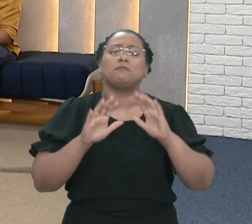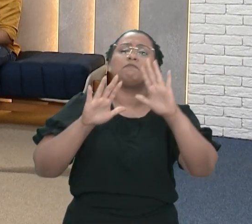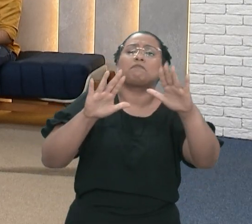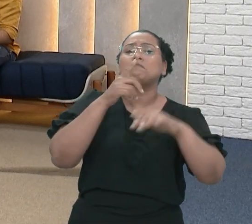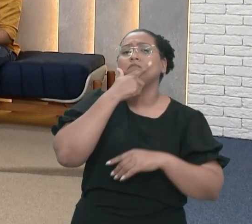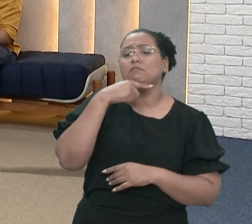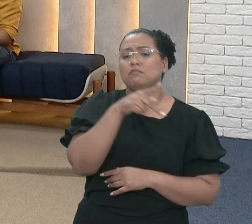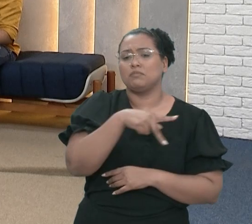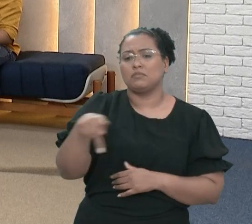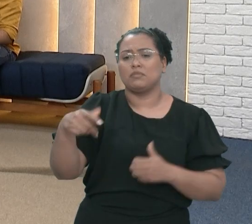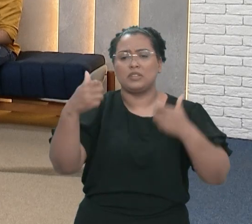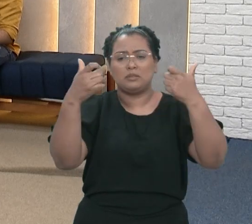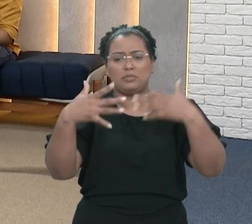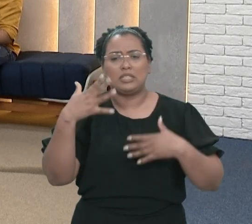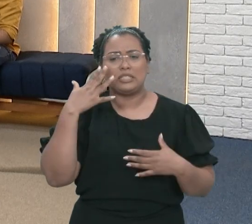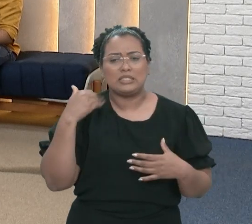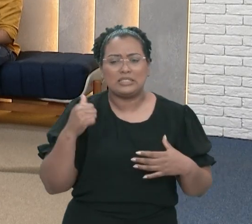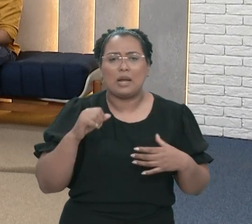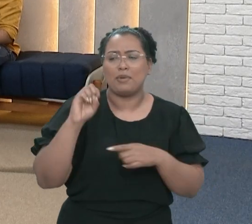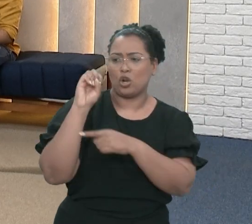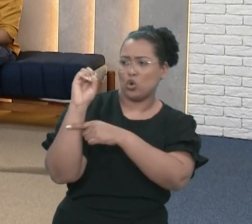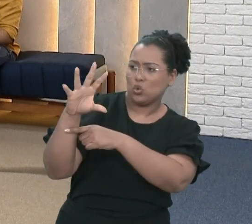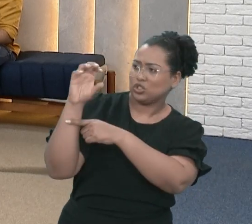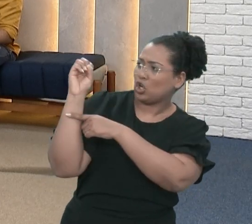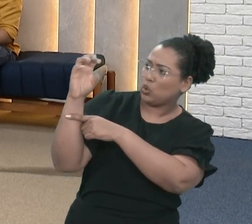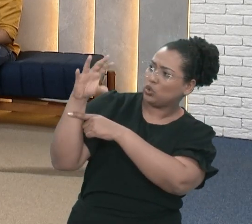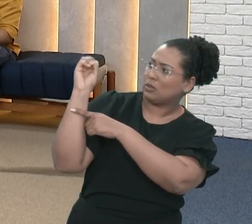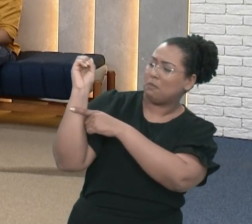aqueles estroboscópios, que são as luzes que